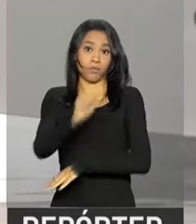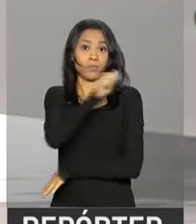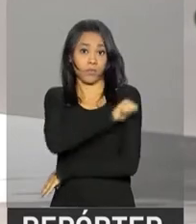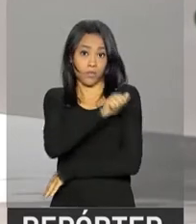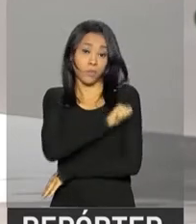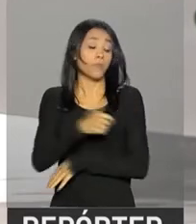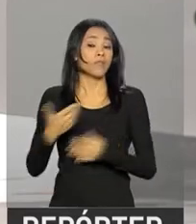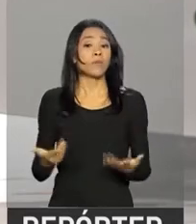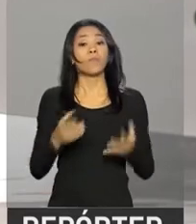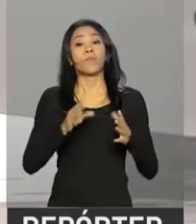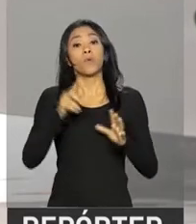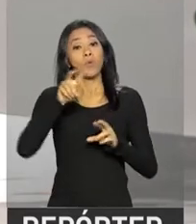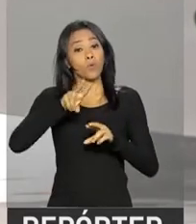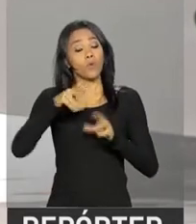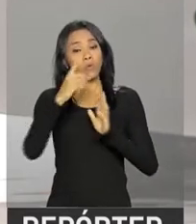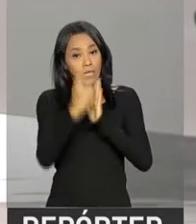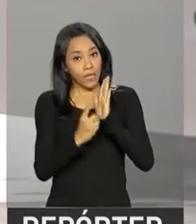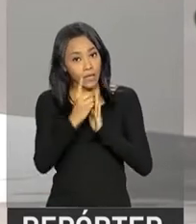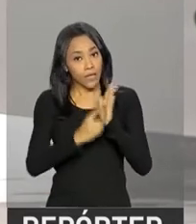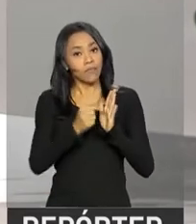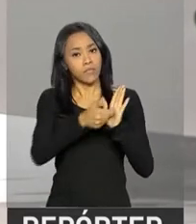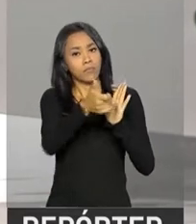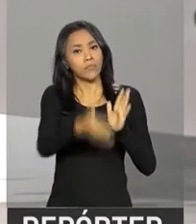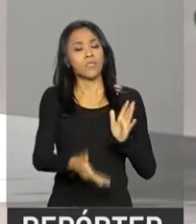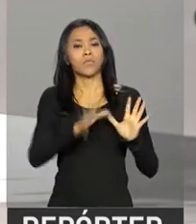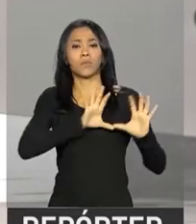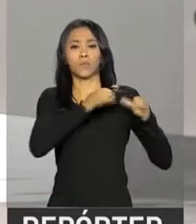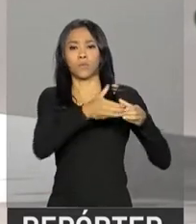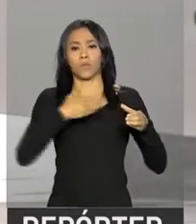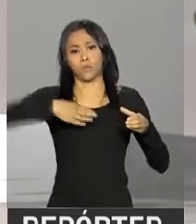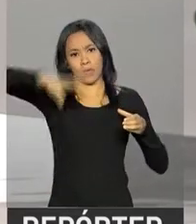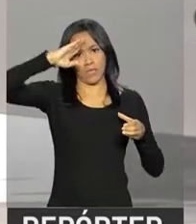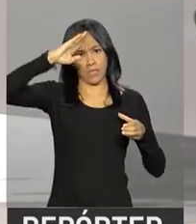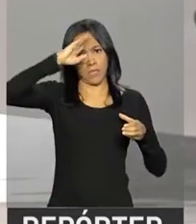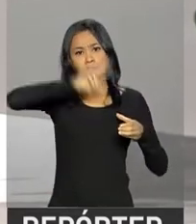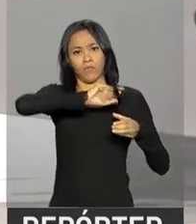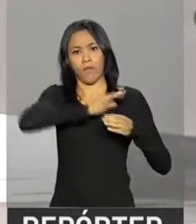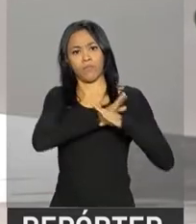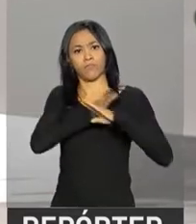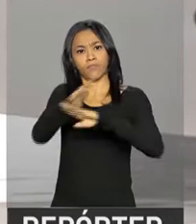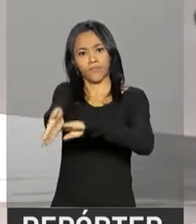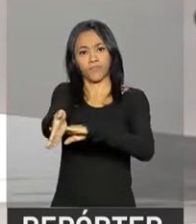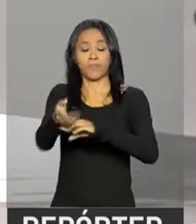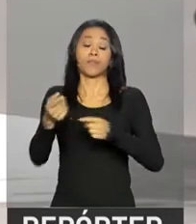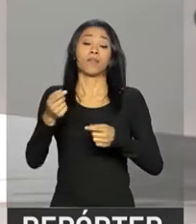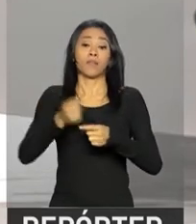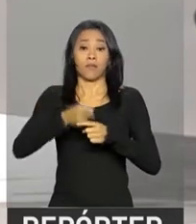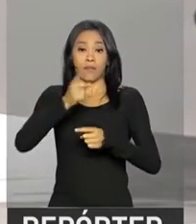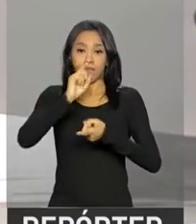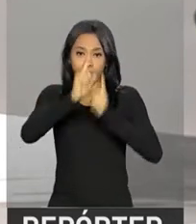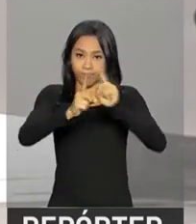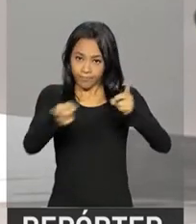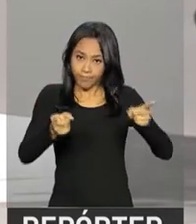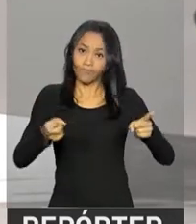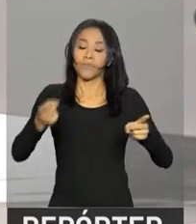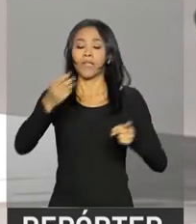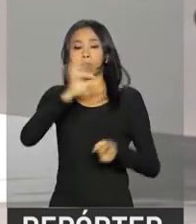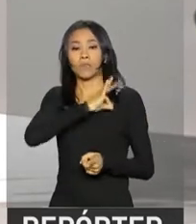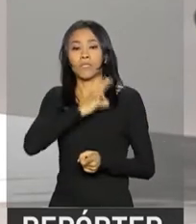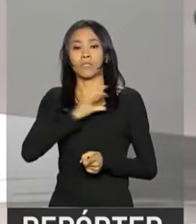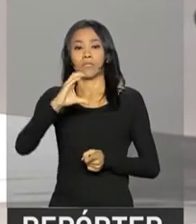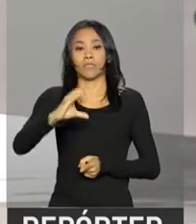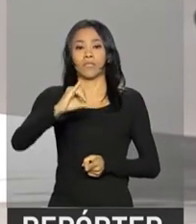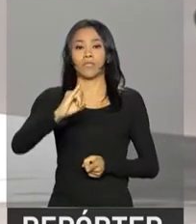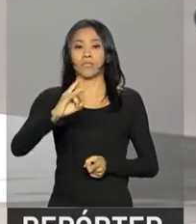responsabilidade da segurança pública do estado do rio de janeiro inclusive das polícias civil militar bombeiros e